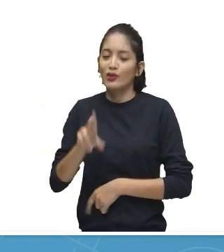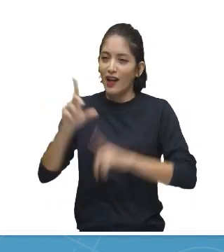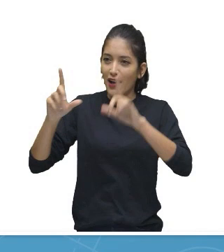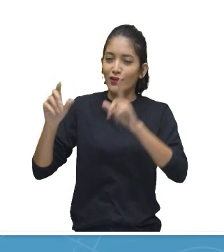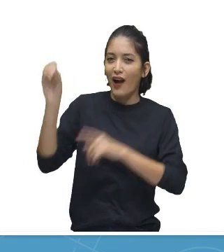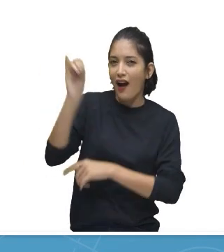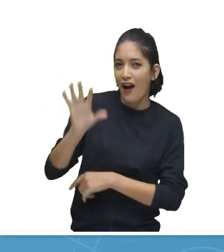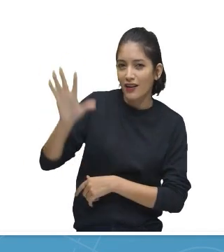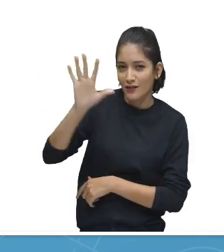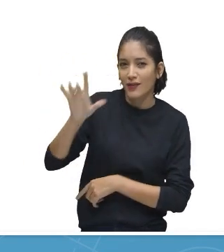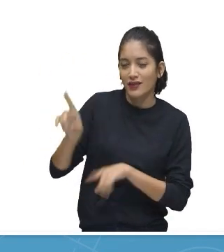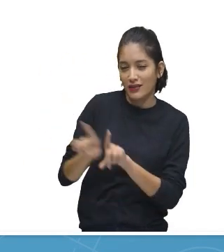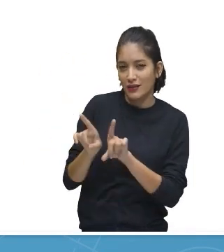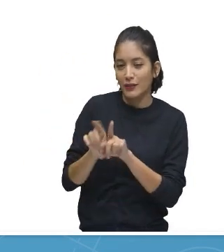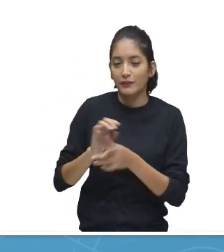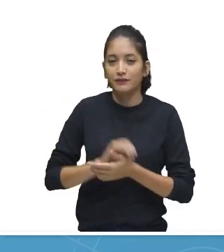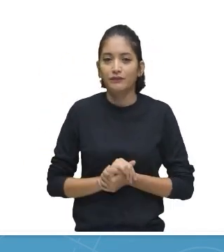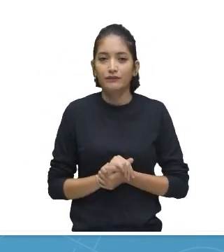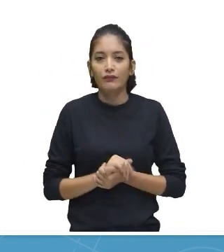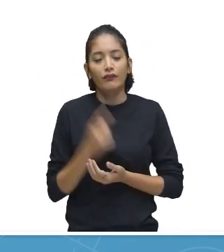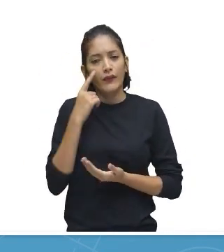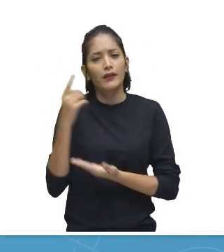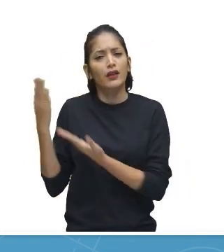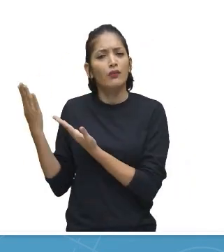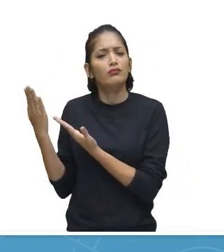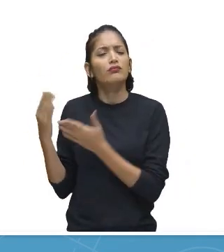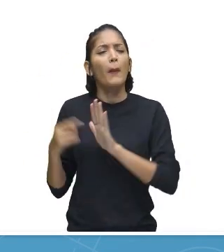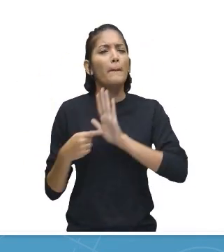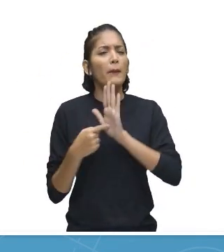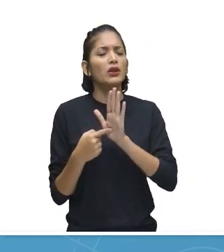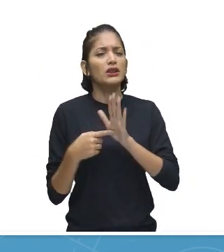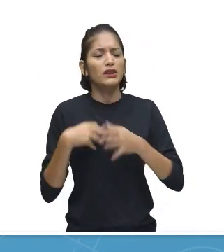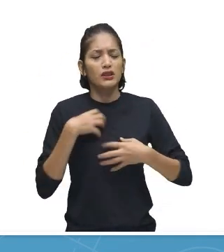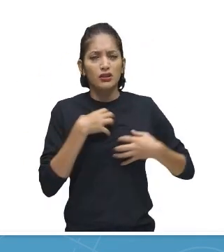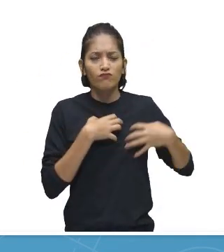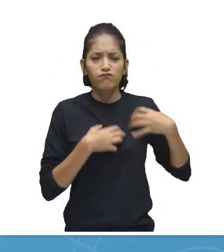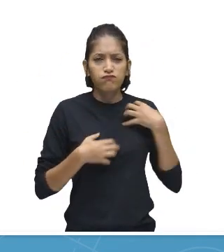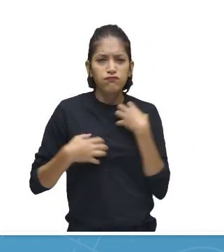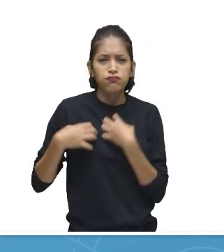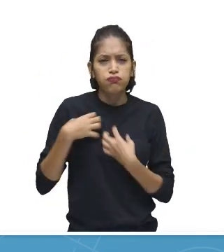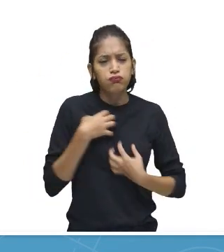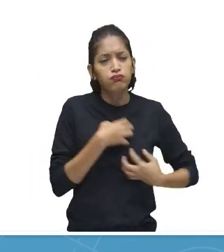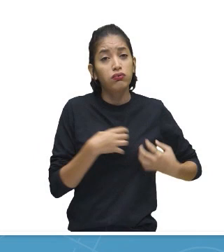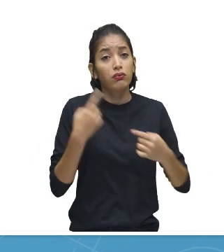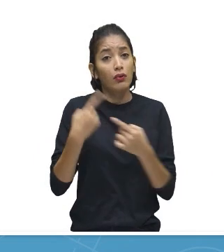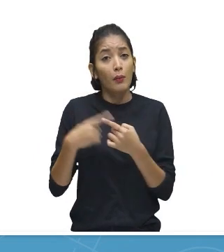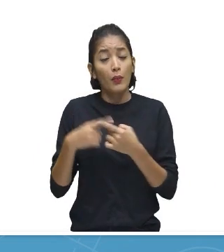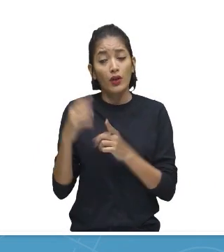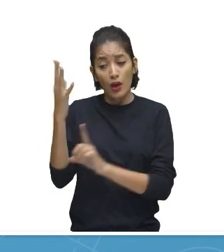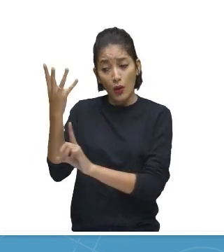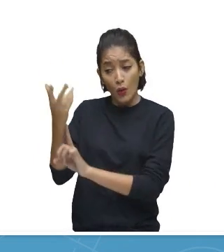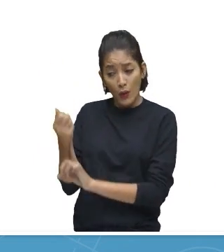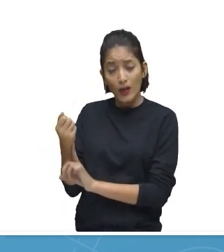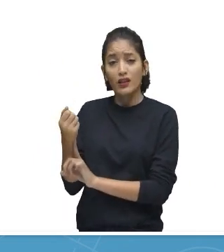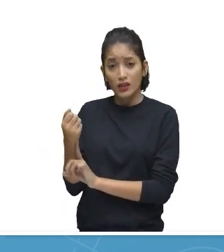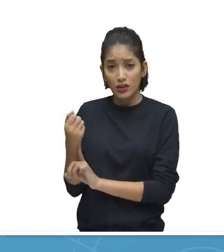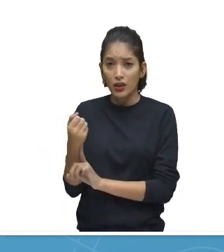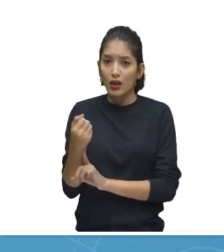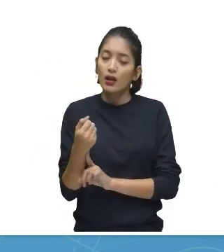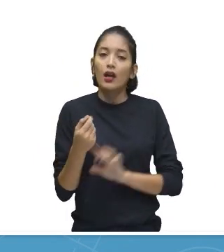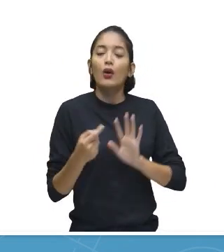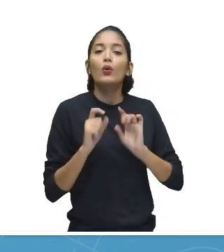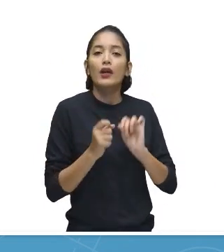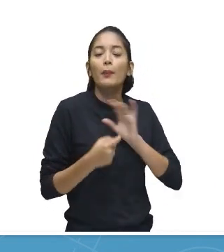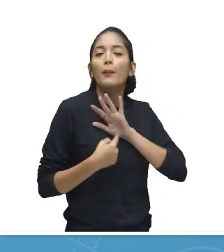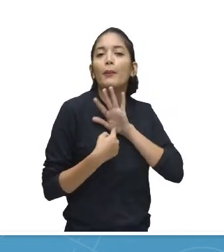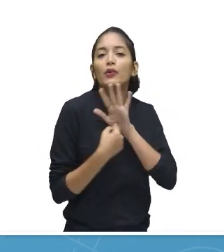Munch. Aqui ele já tem uma sensação de angústia, né? Justamente porque o artista expressionista, ali, expressionismo, ele